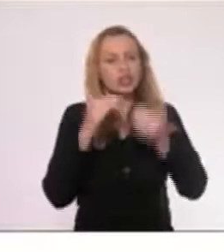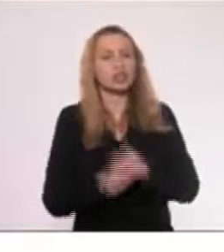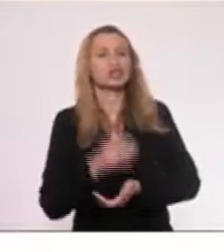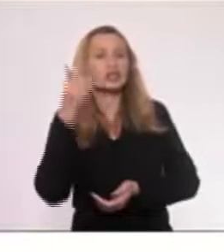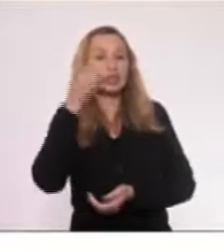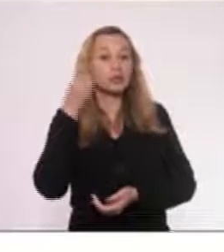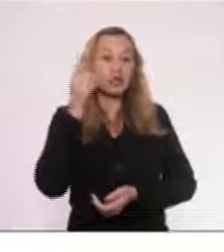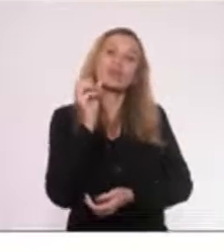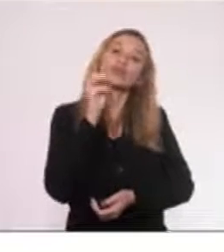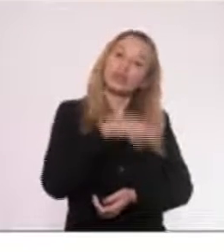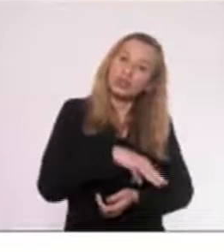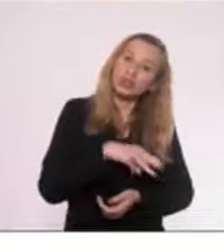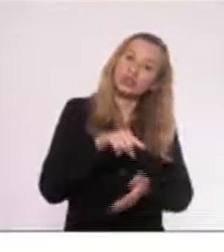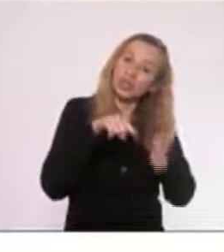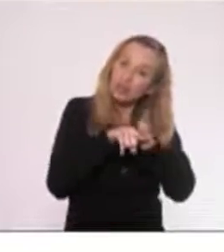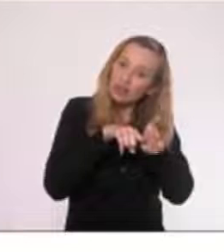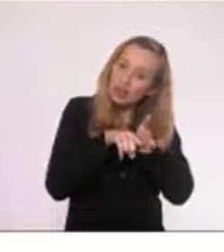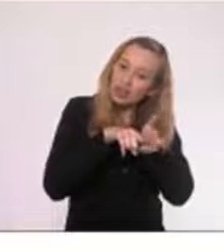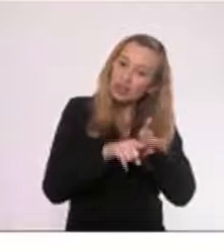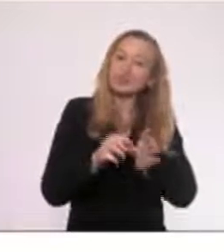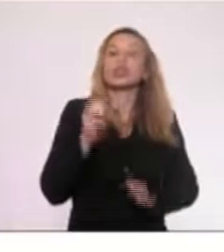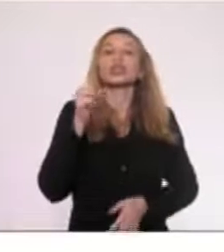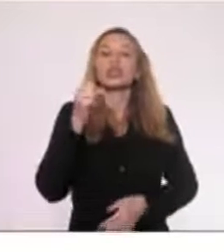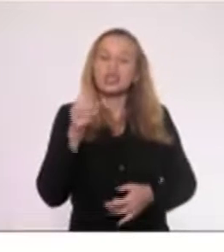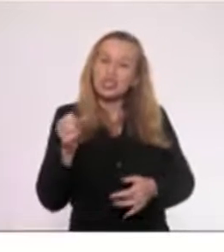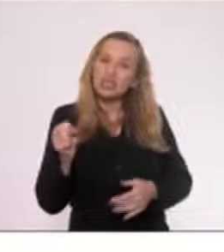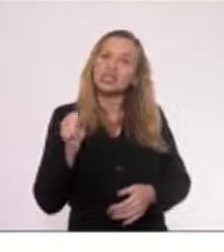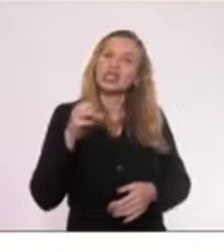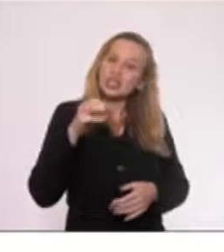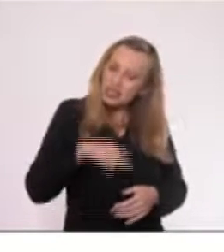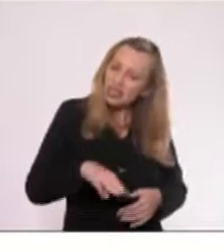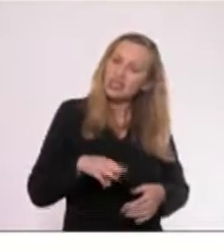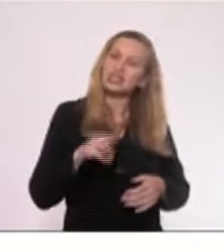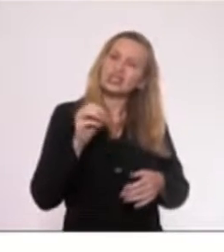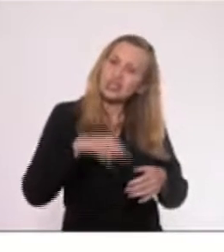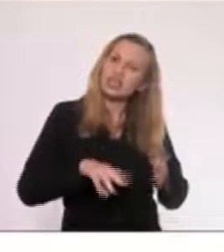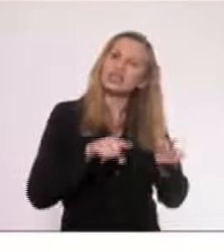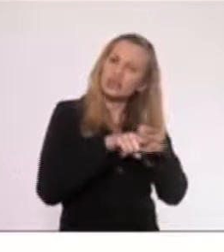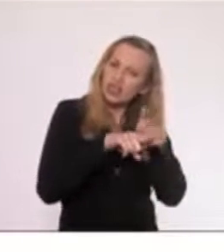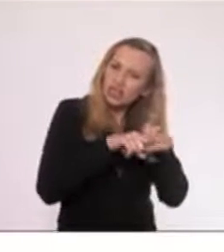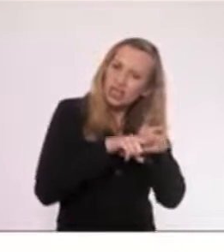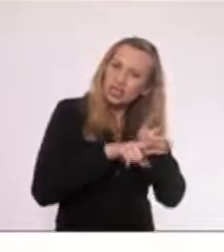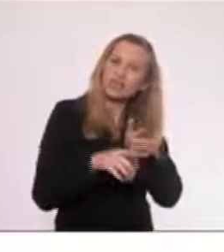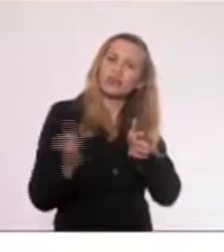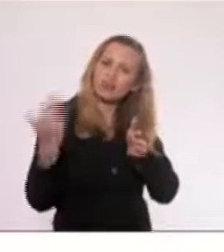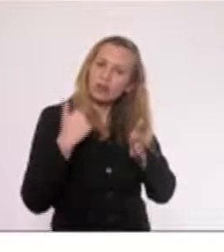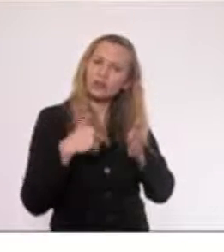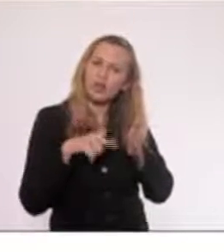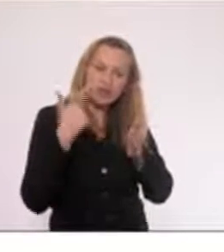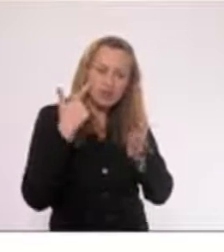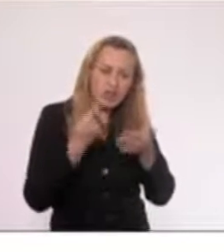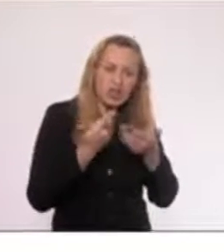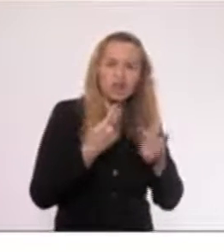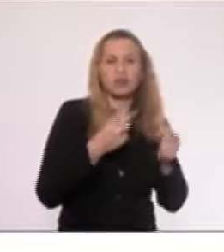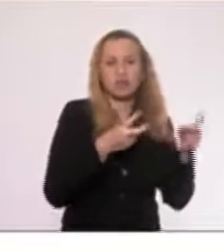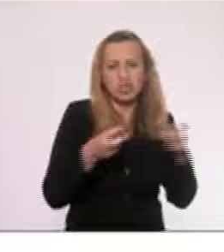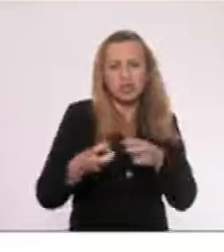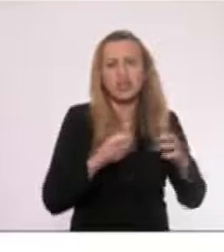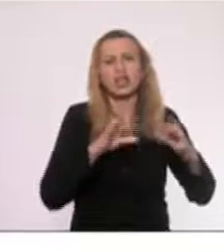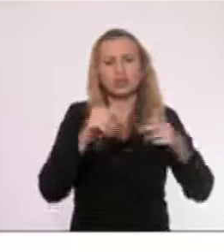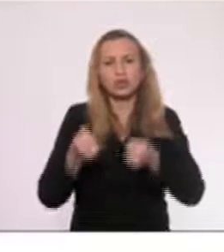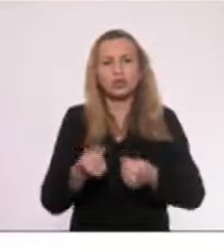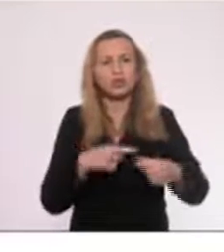deputado que disse sim à investigação, sim, vamos abrir uma investigação, sim, vamos exercer uma função sagrada desse parlamento,